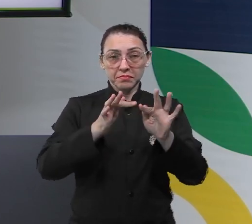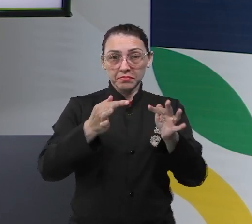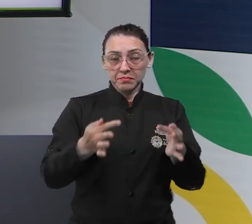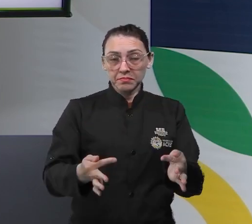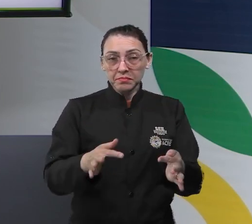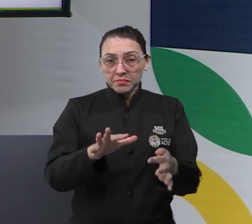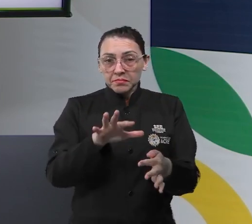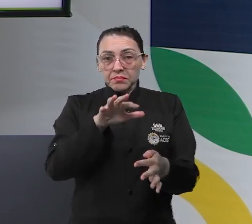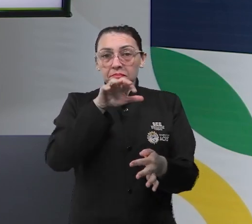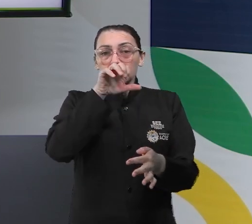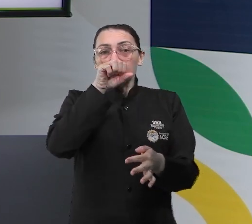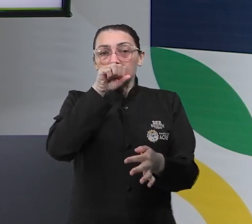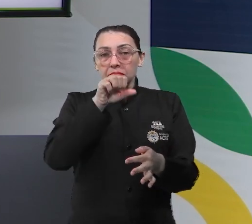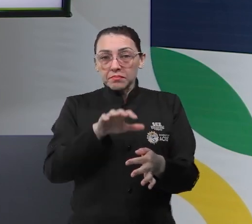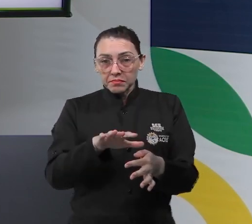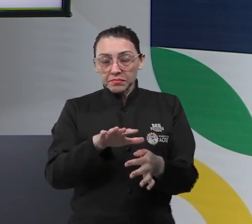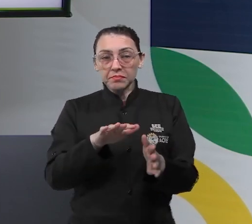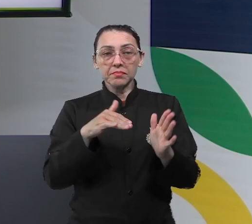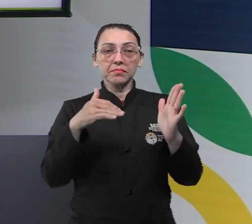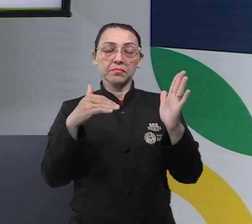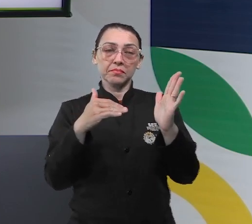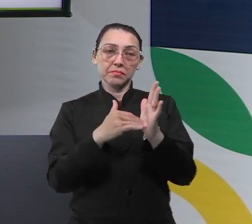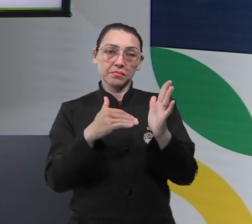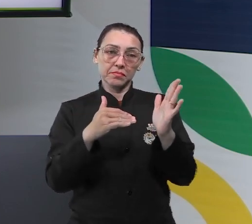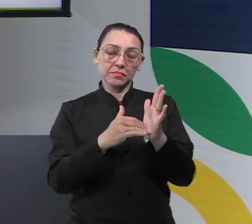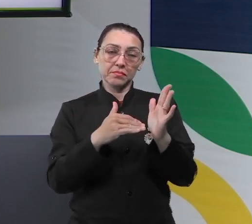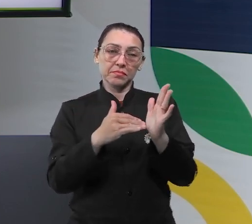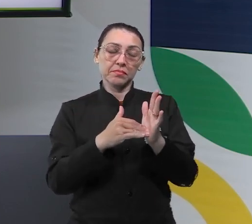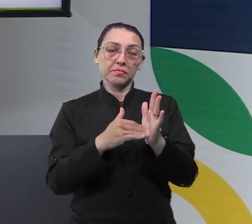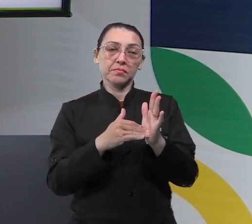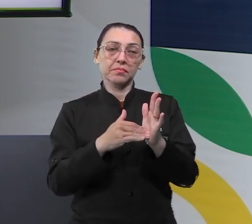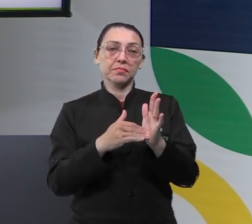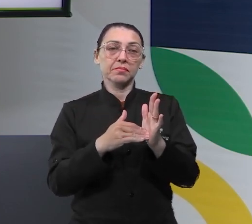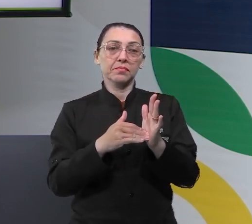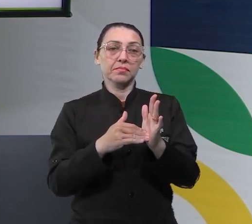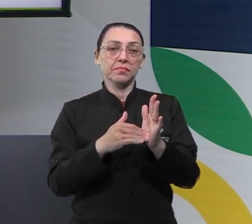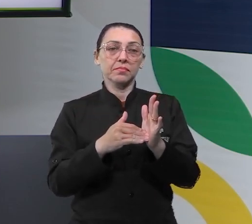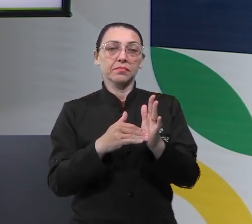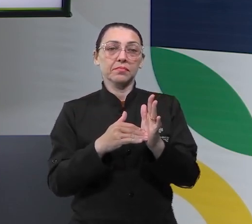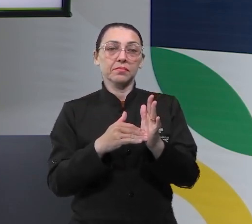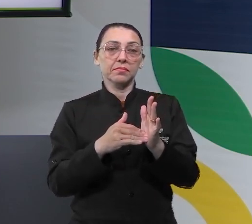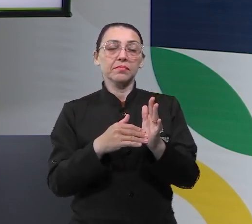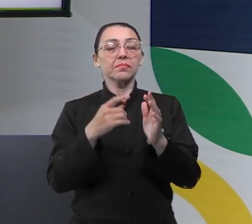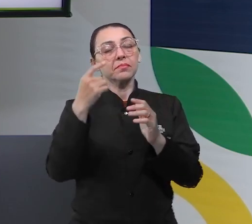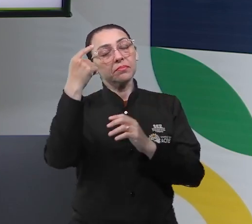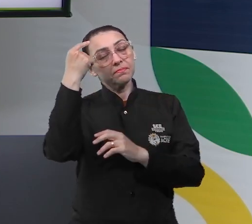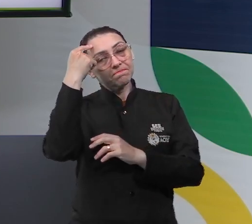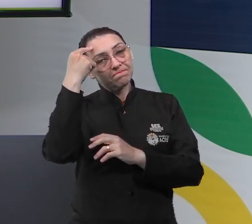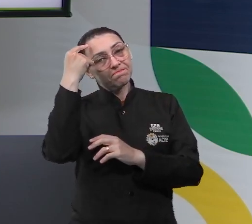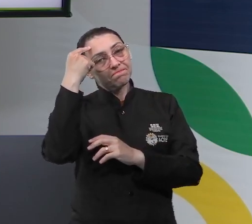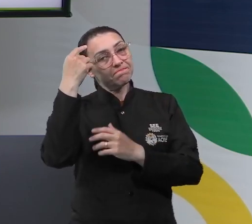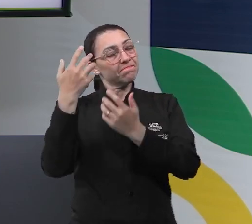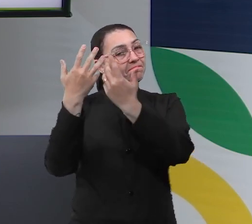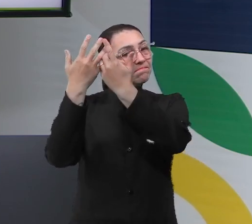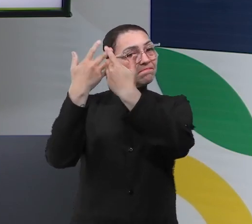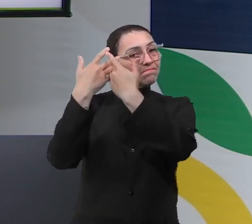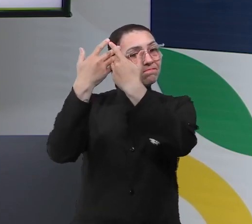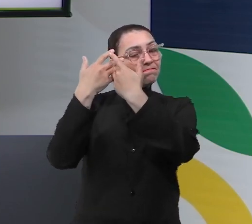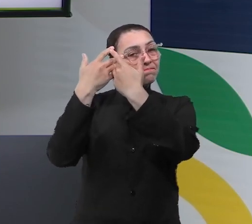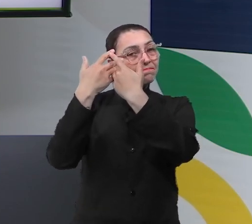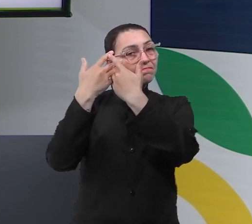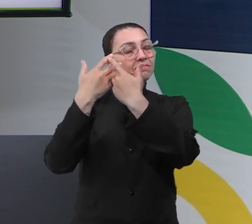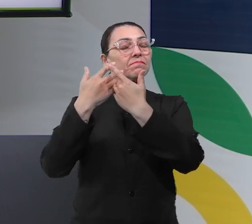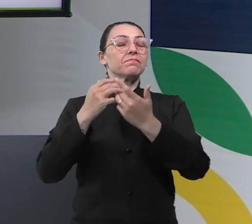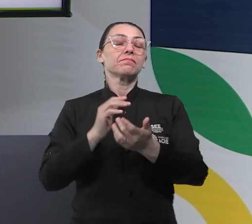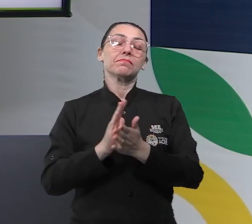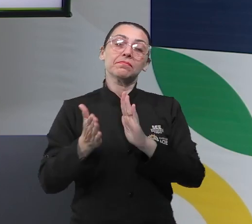de respirar, até o mais complexo ato, que é o do pensamento. Então, o corpo humano é uma